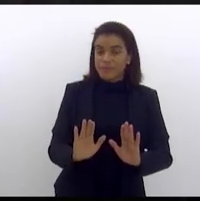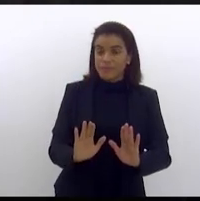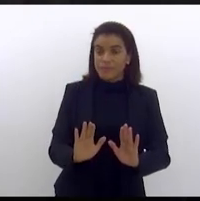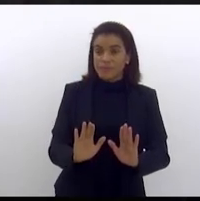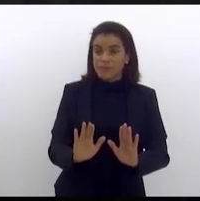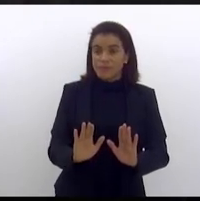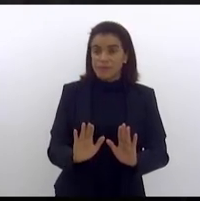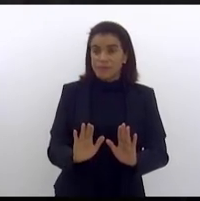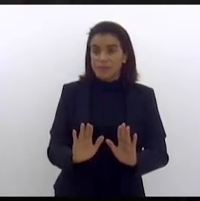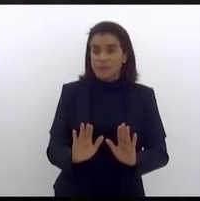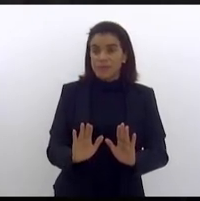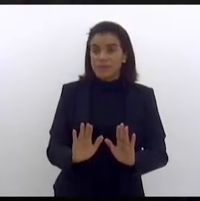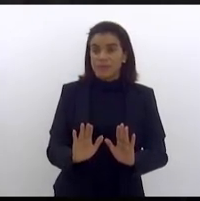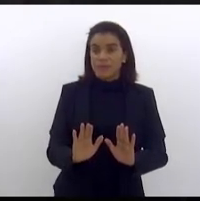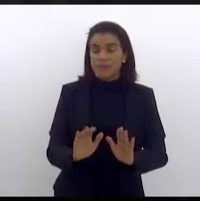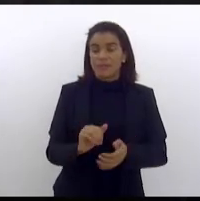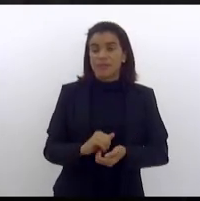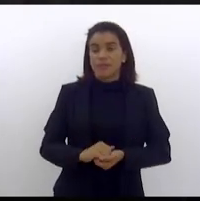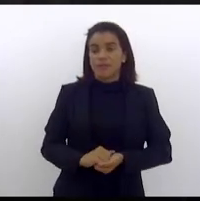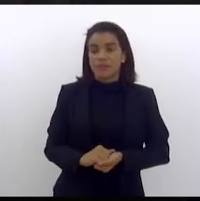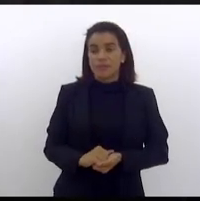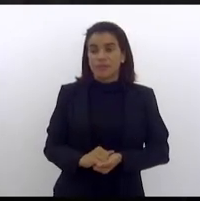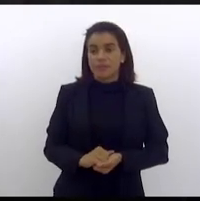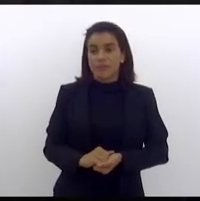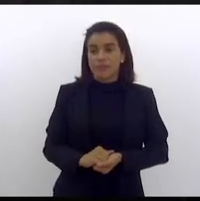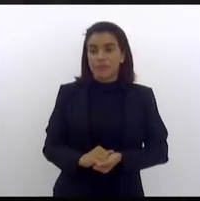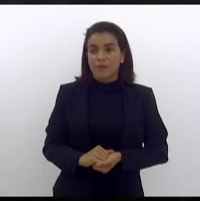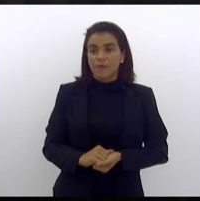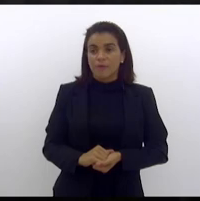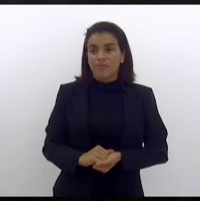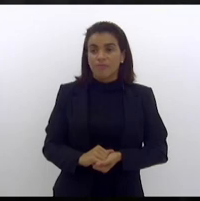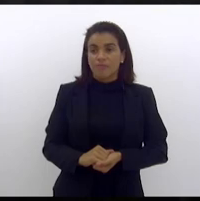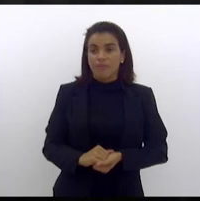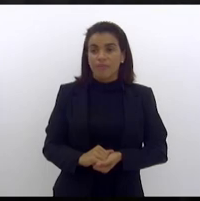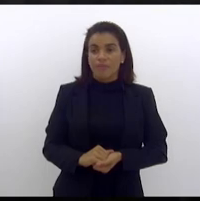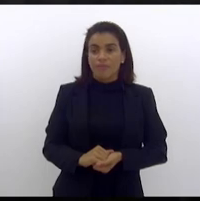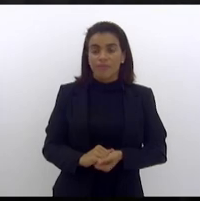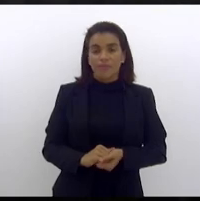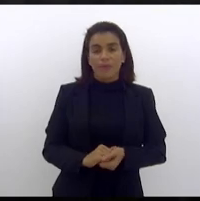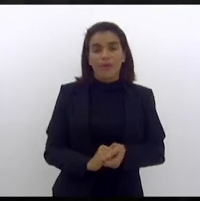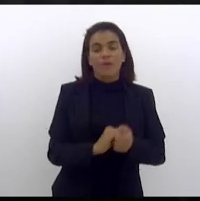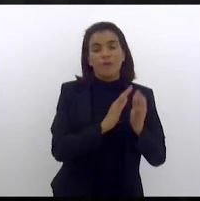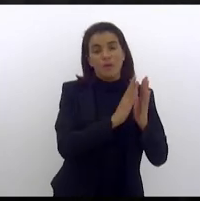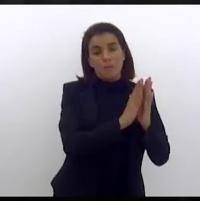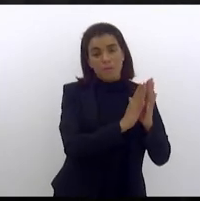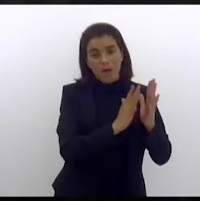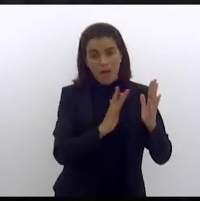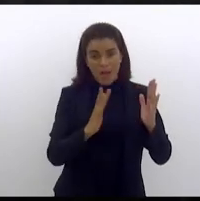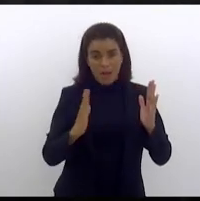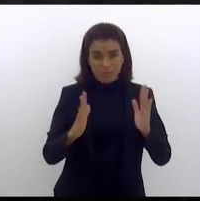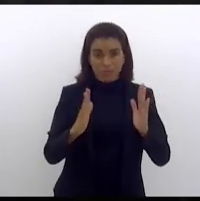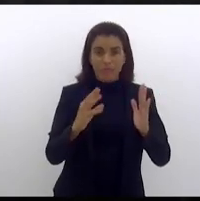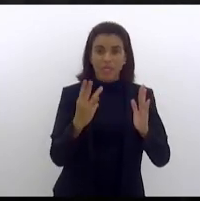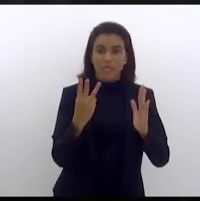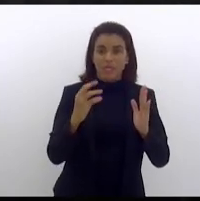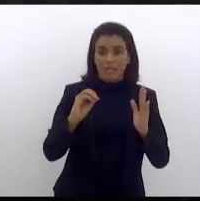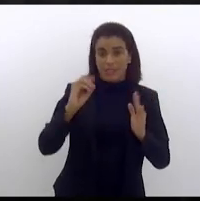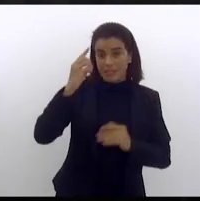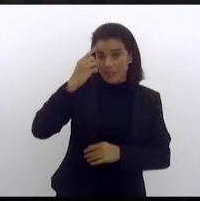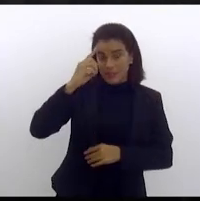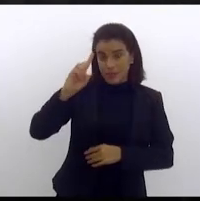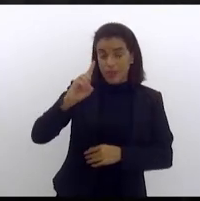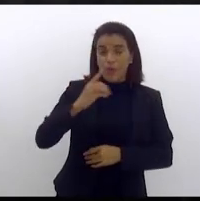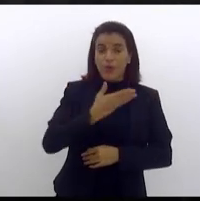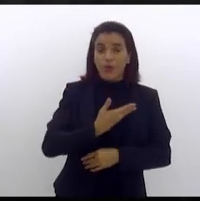Eis que ao longo desses últimos 30 dias